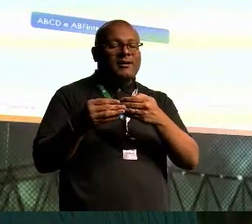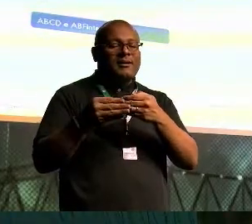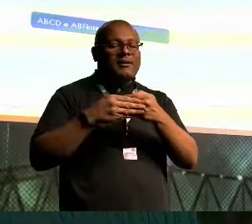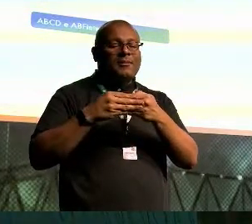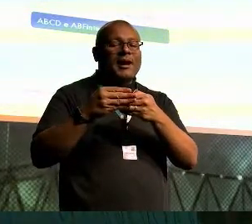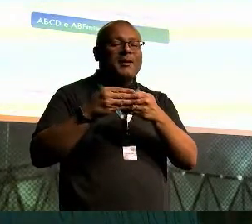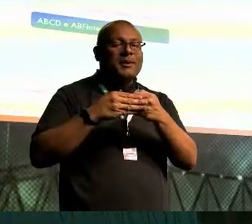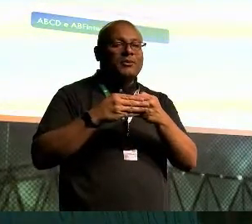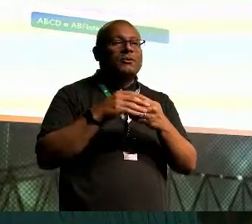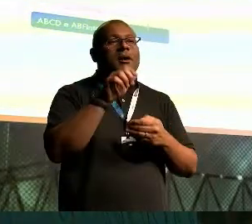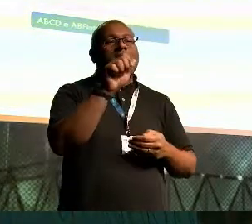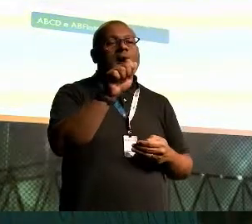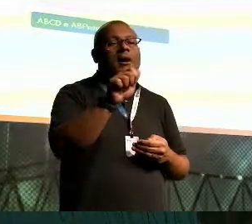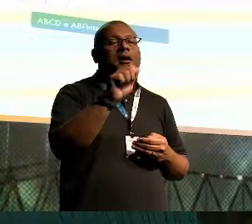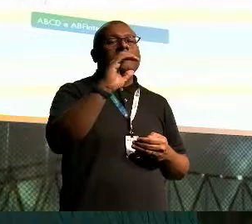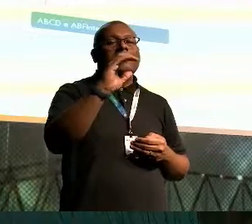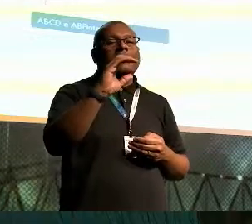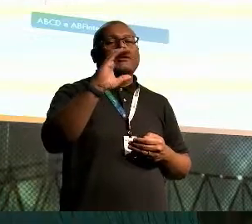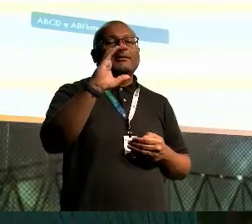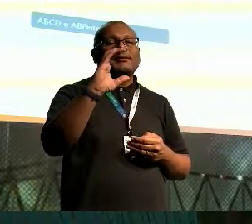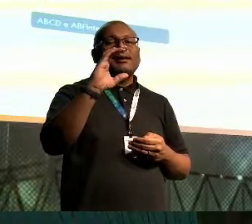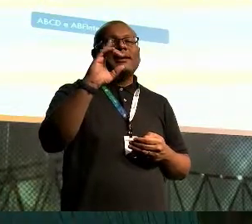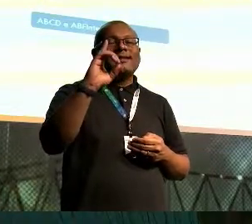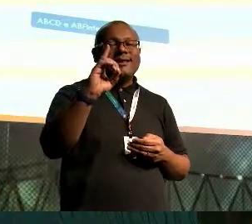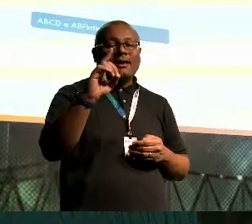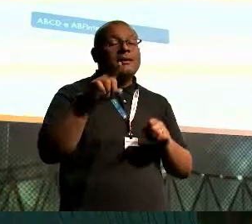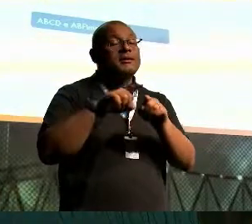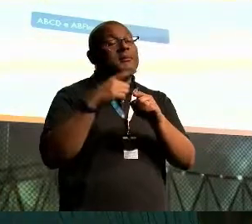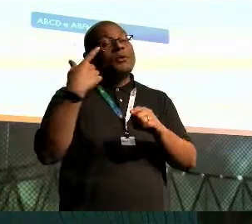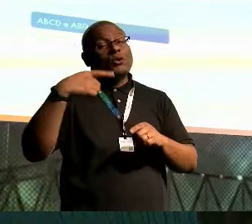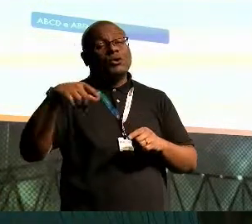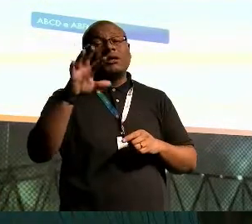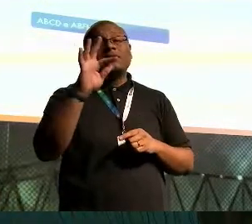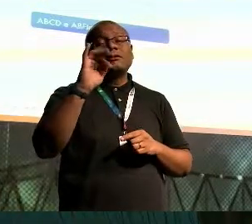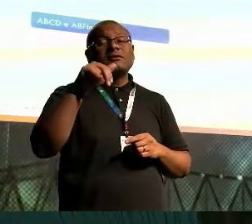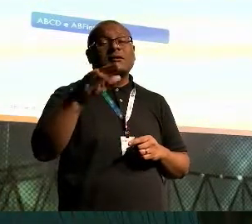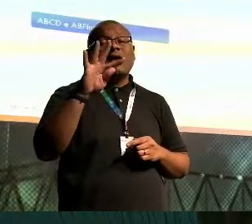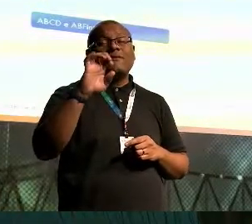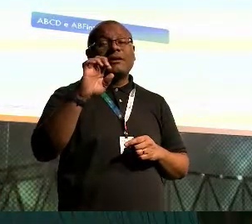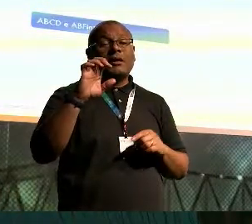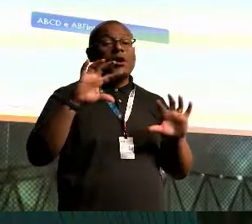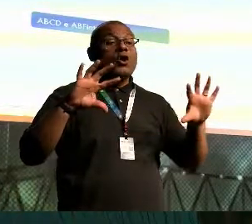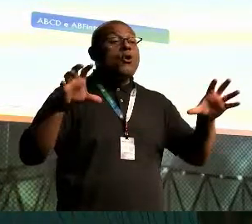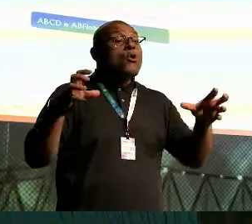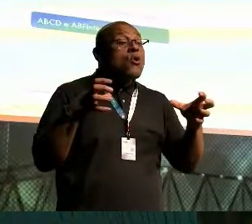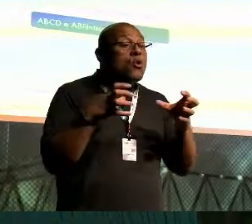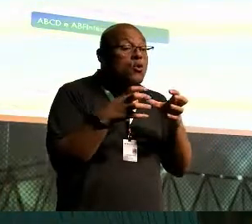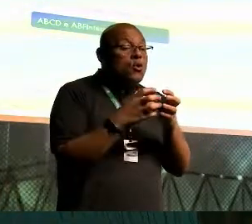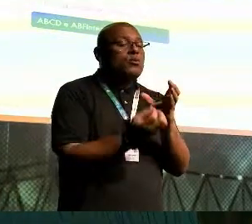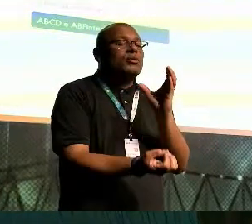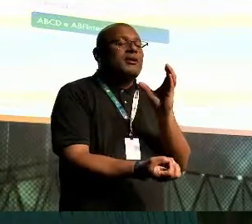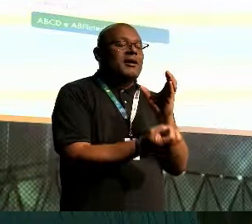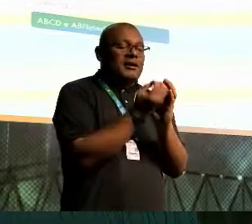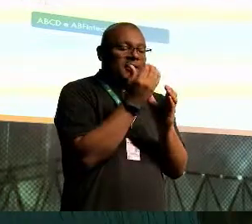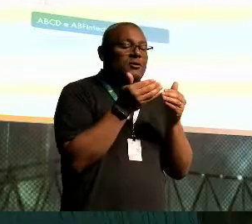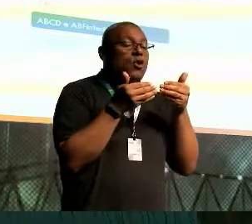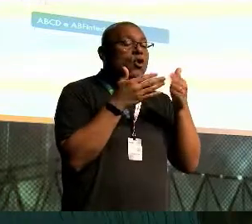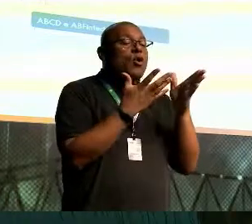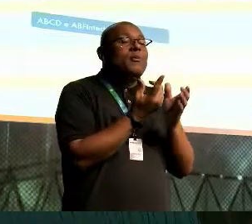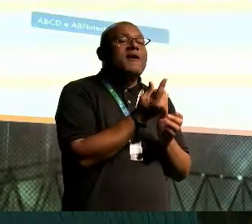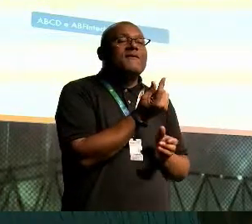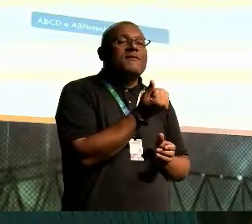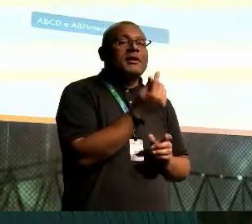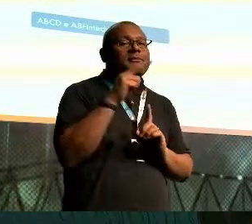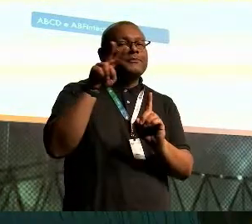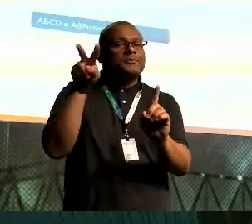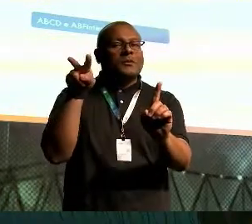fim, a ABCD, a Associação Brasileira de Crédito Digital, e a AB Fintechs. Então, toda essa galera está construindo o Open Finance, colocando seu ponto